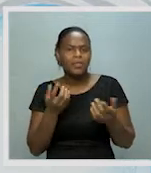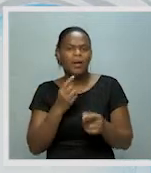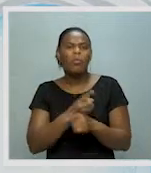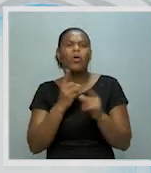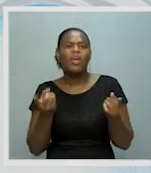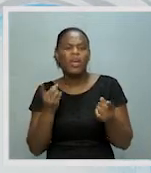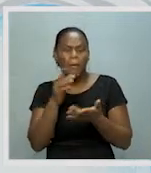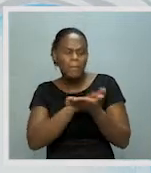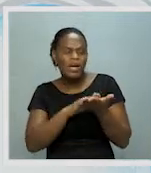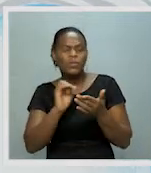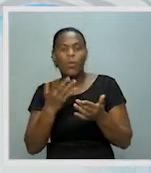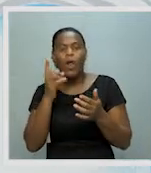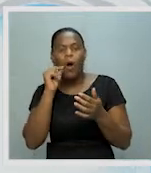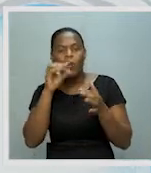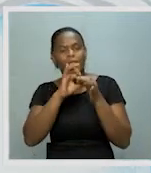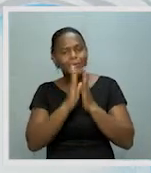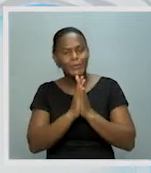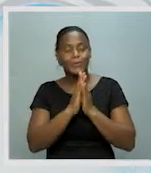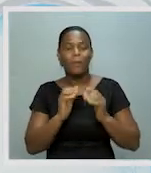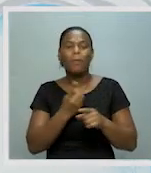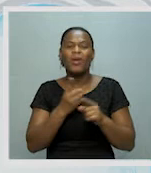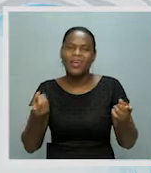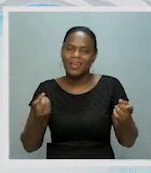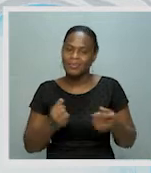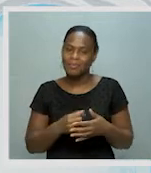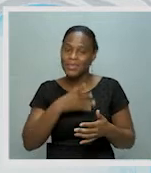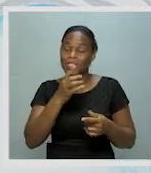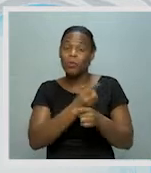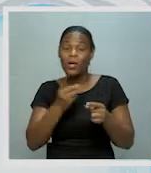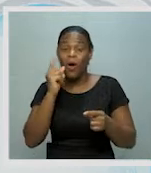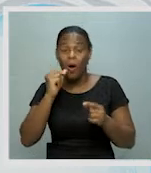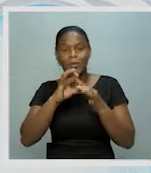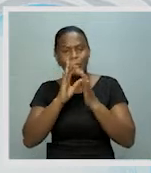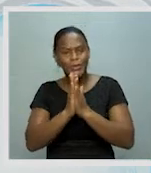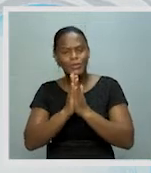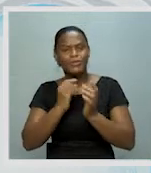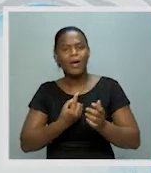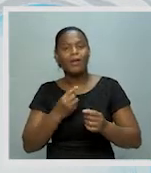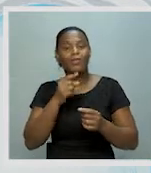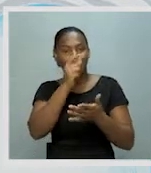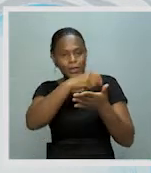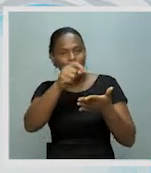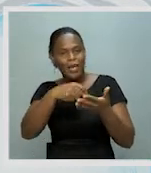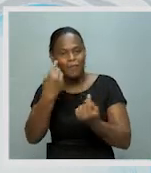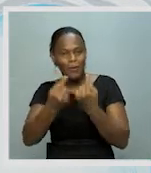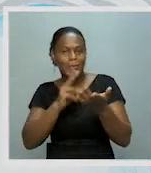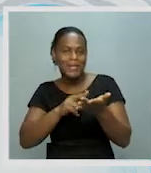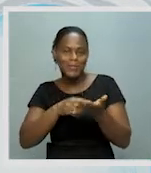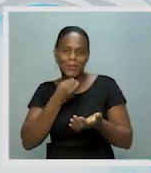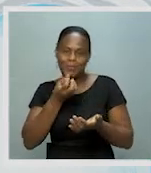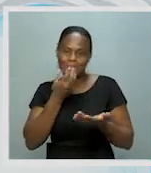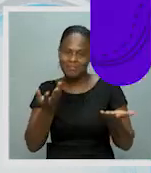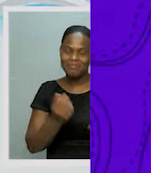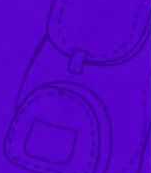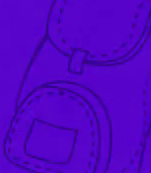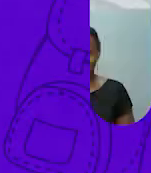Então, o que está na base dessa religiosidade humana? Por que nós somos religiosos? Apontem lá algumas